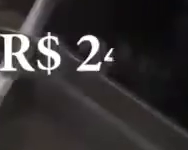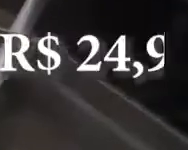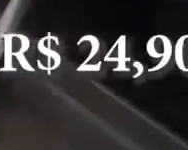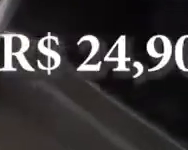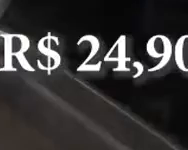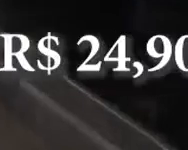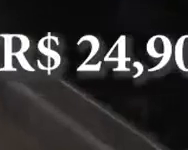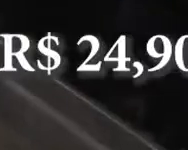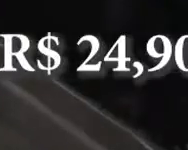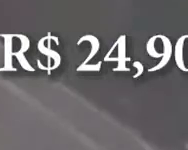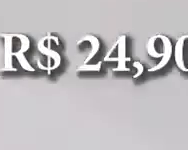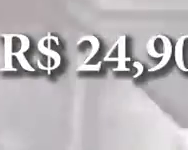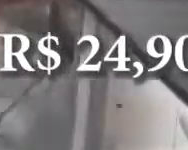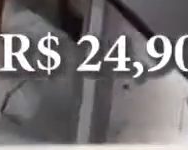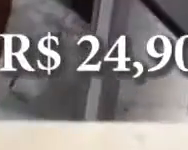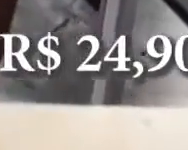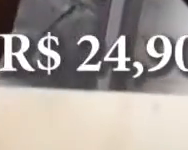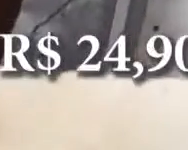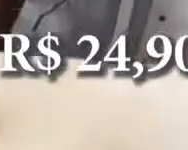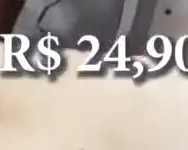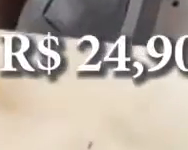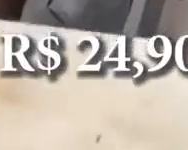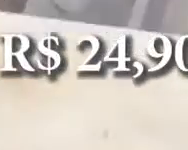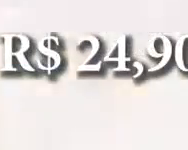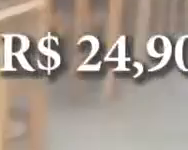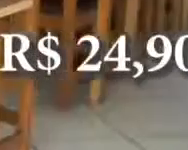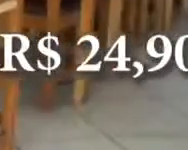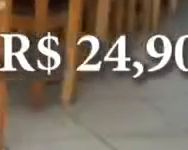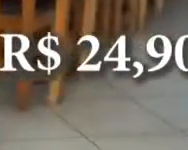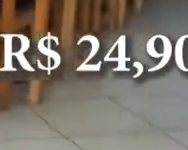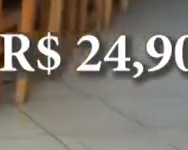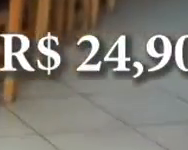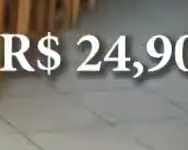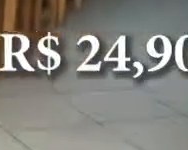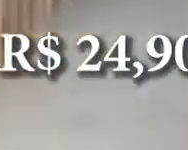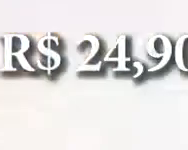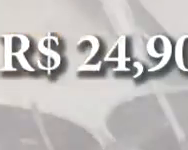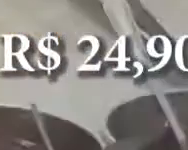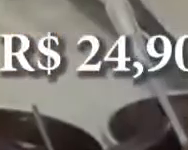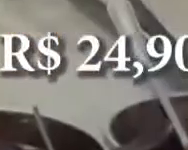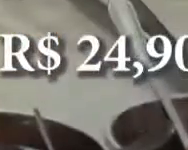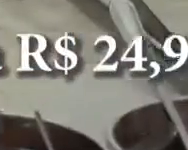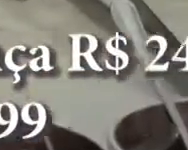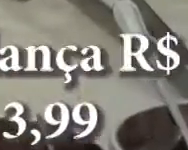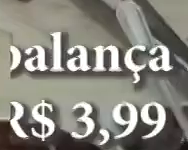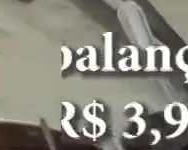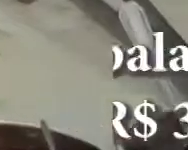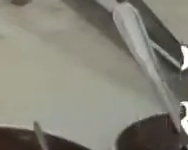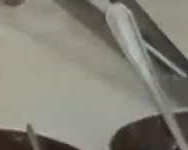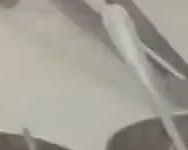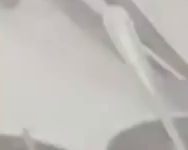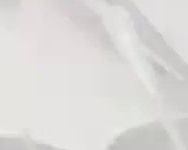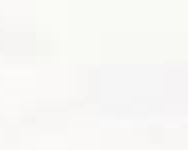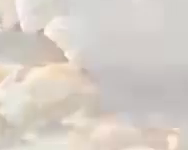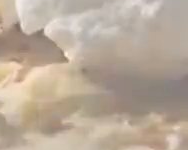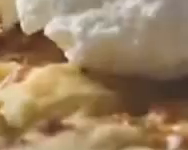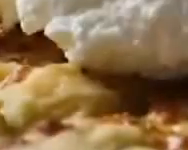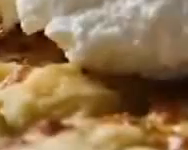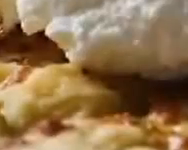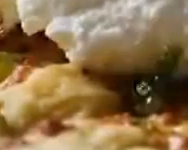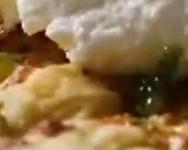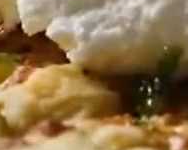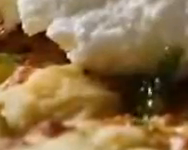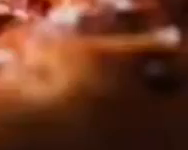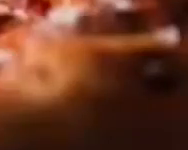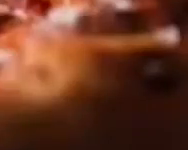e delicioso self-service com churrasco, cestas com feijoada e aos domingos, bobó de camarão. A partir das 19 horas, pizza com